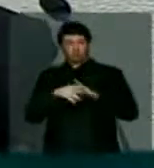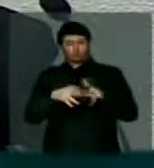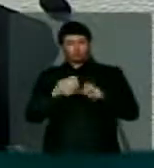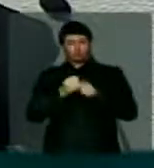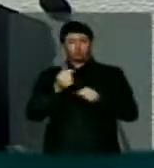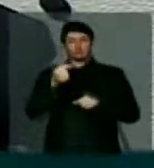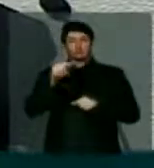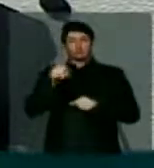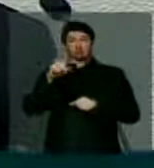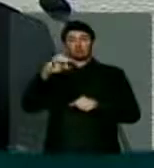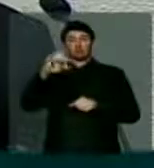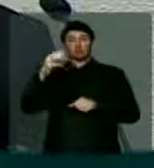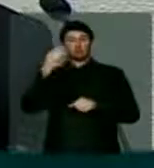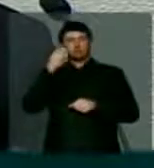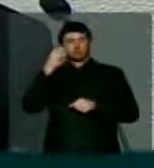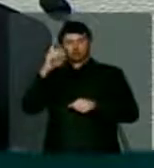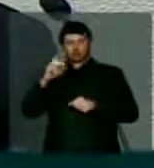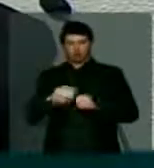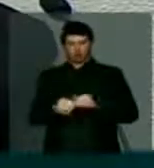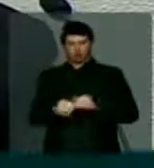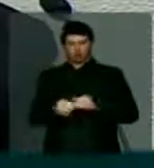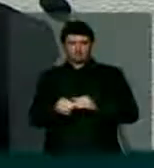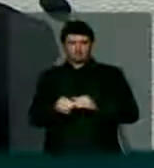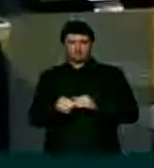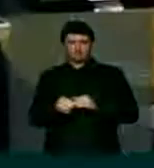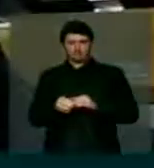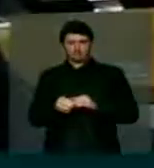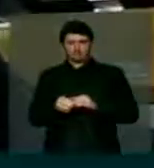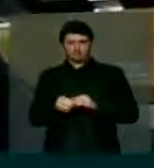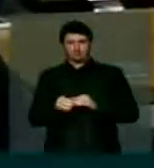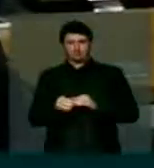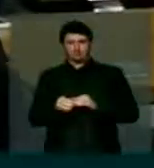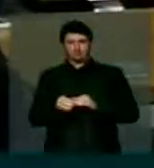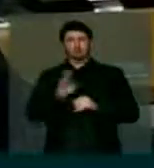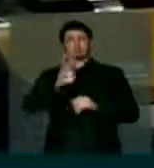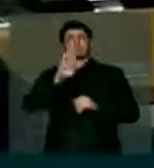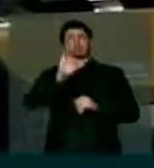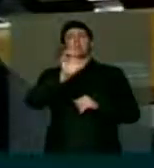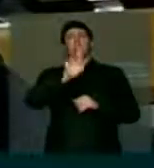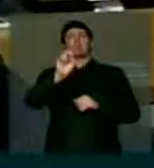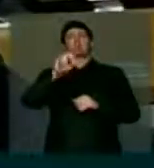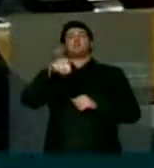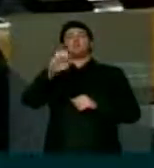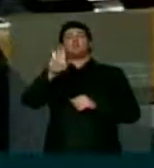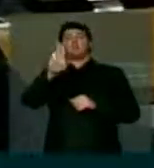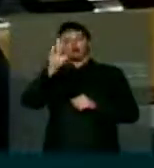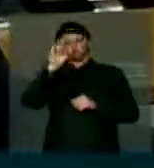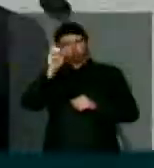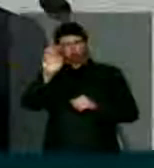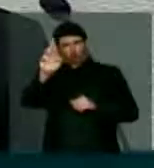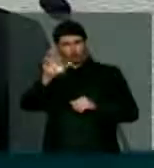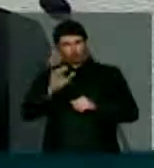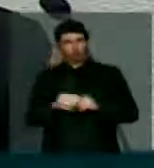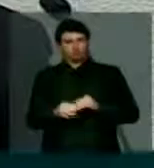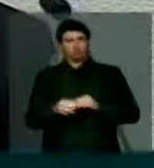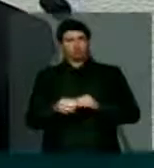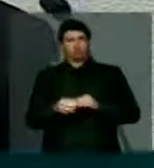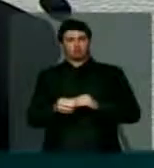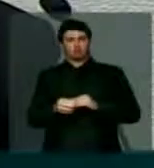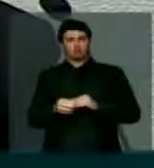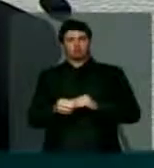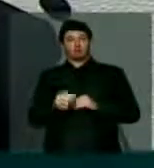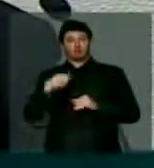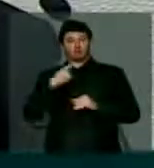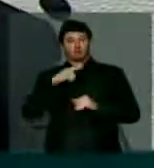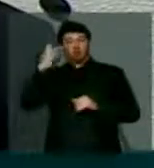foi 7,9 milhões de dólares. Doutor Borromeu, nós estamos... Foi um contencioso de 4 anos.